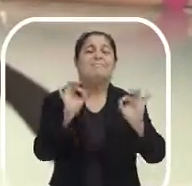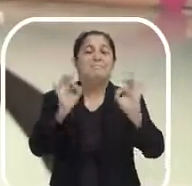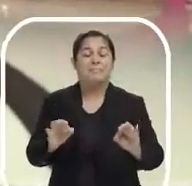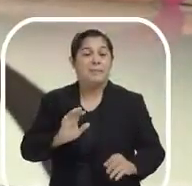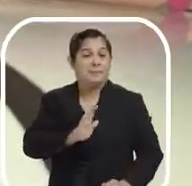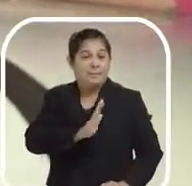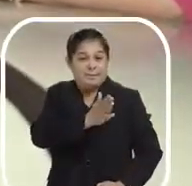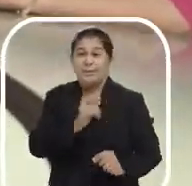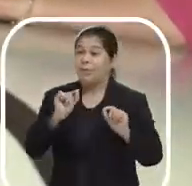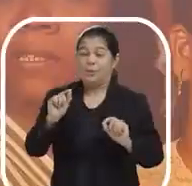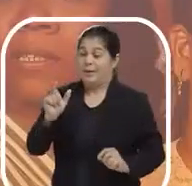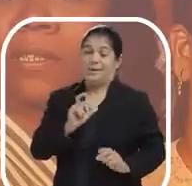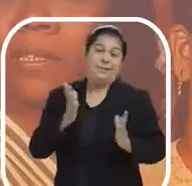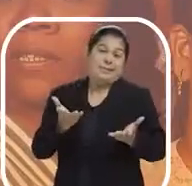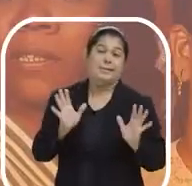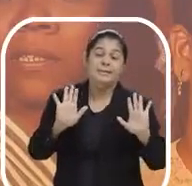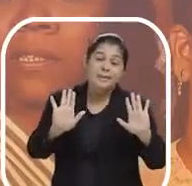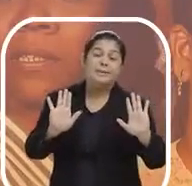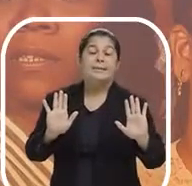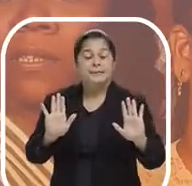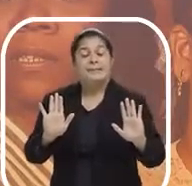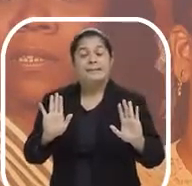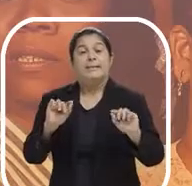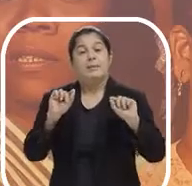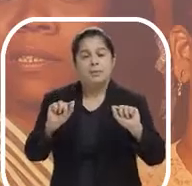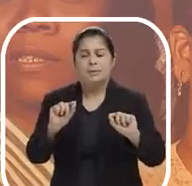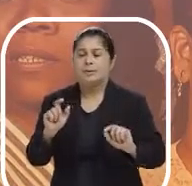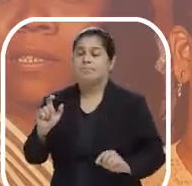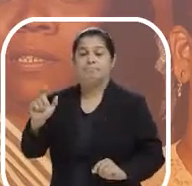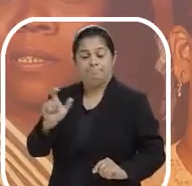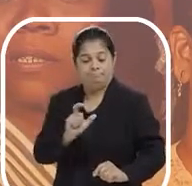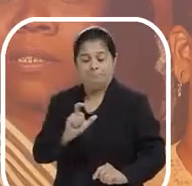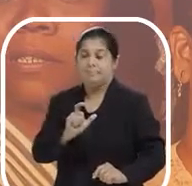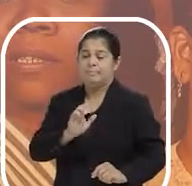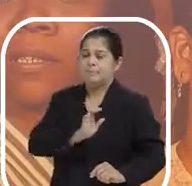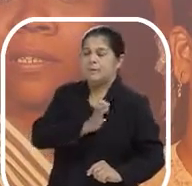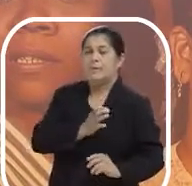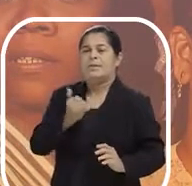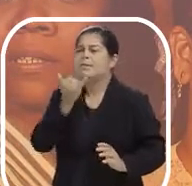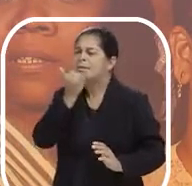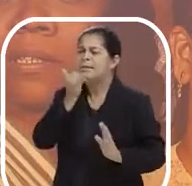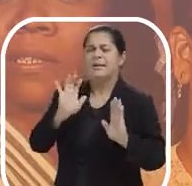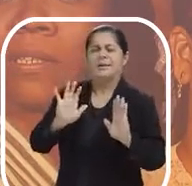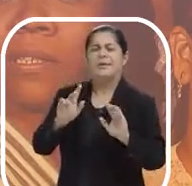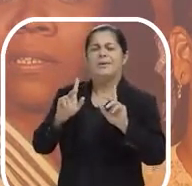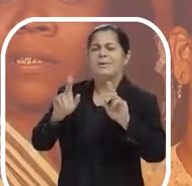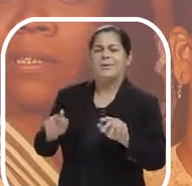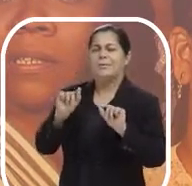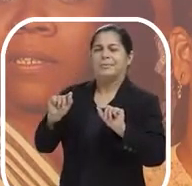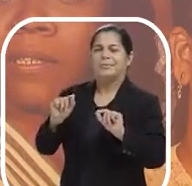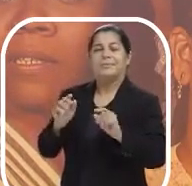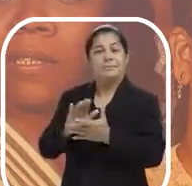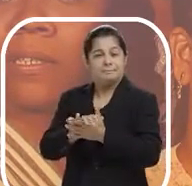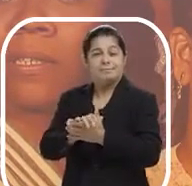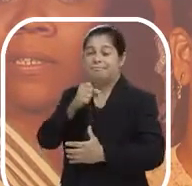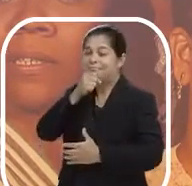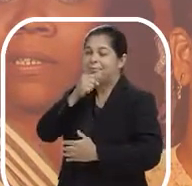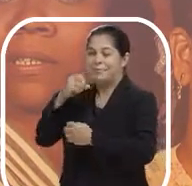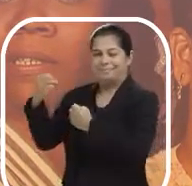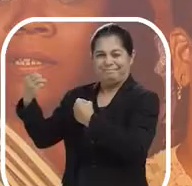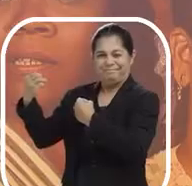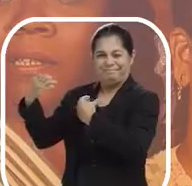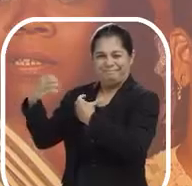pra superação acontecer. É preciso três elementos. O primeiro... o obstáculo. E um dia chegaram